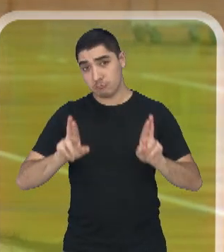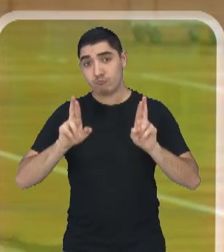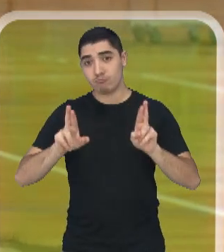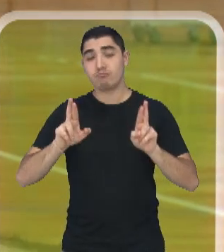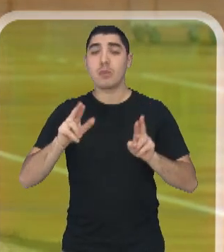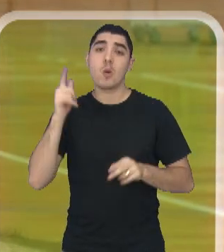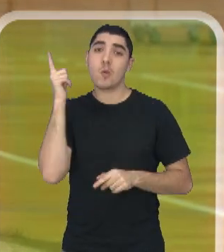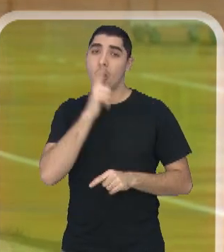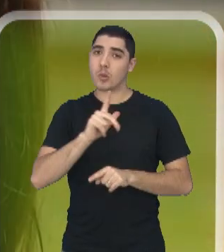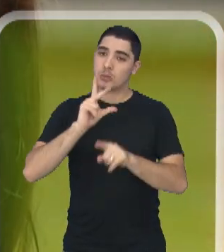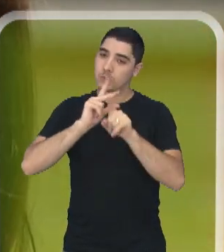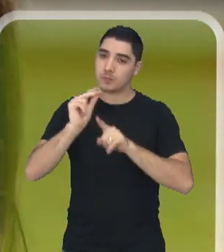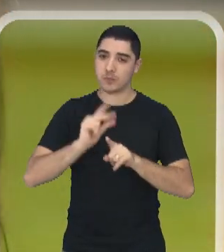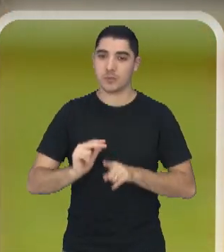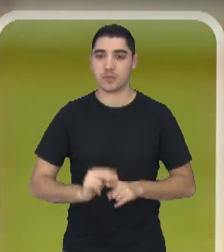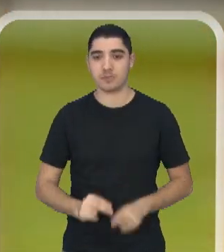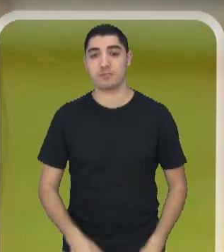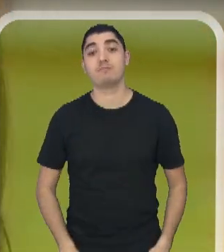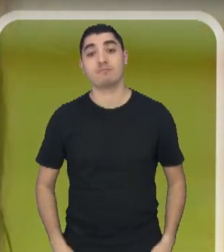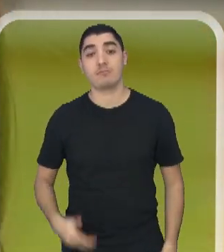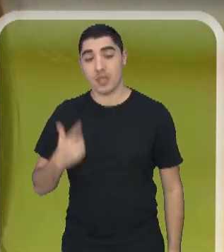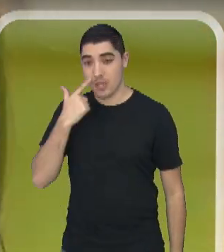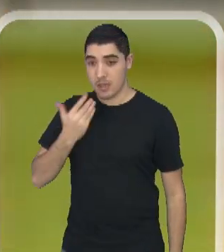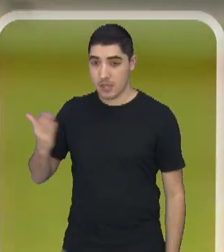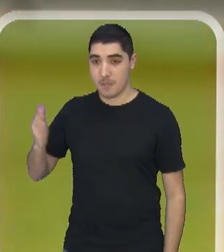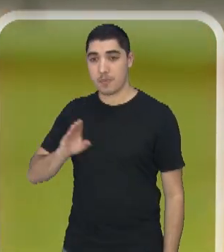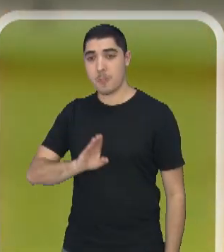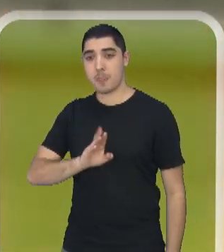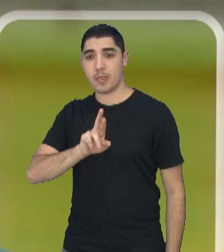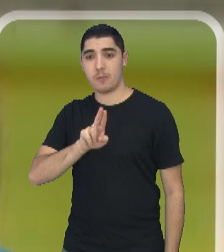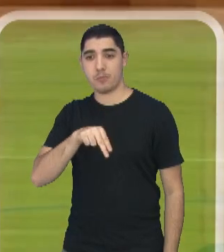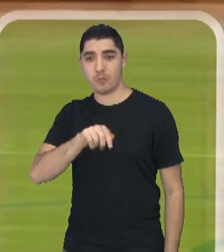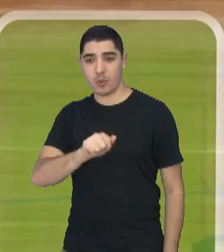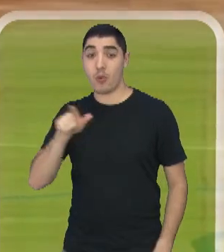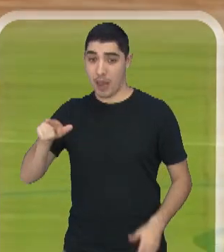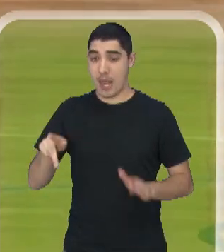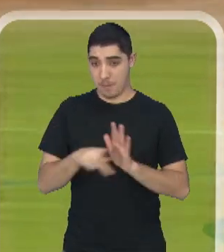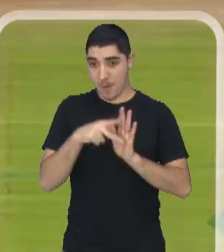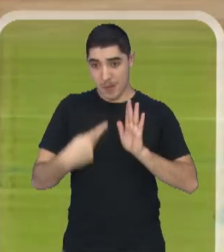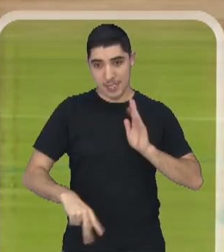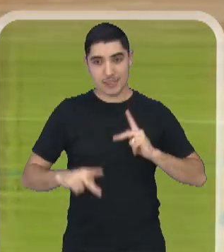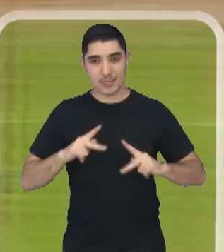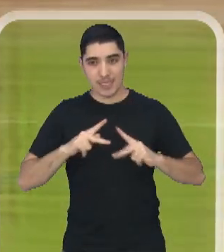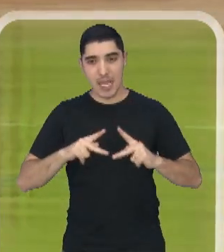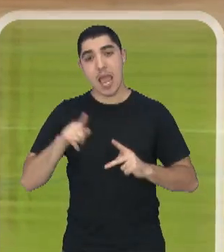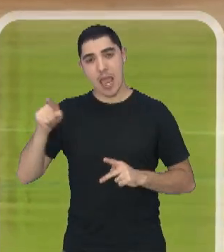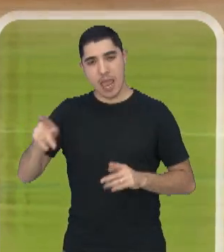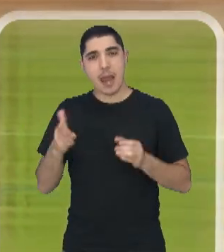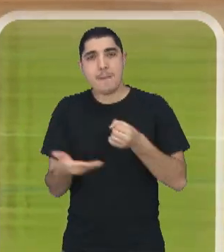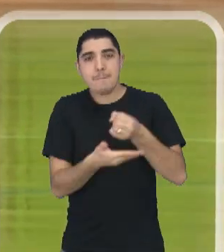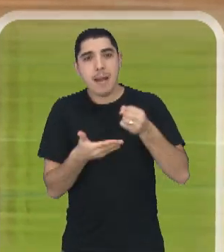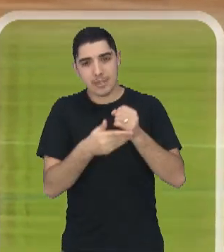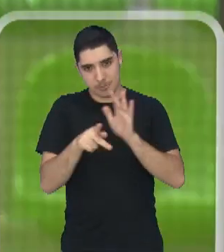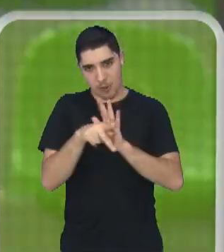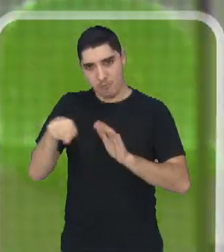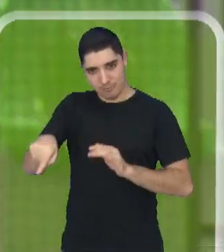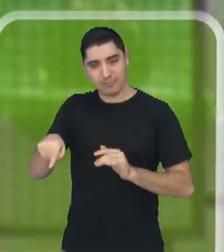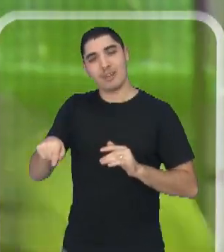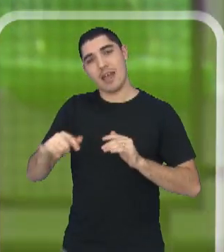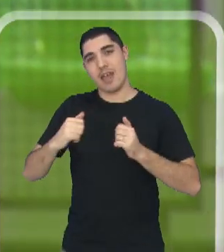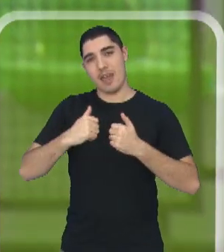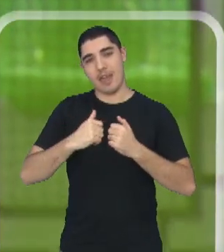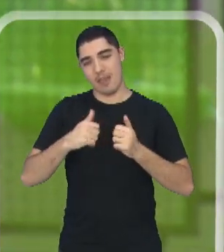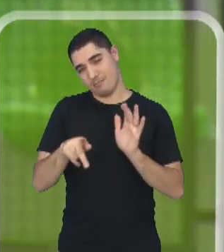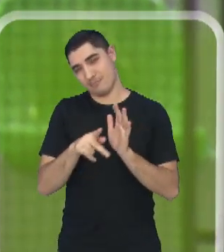bons frutos aí na temporada. A líbero Bruna é cria da cidade. Toda a sua base feita no Atleta Cidadão e a